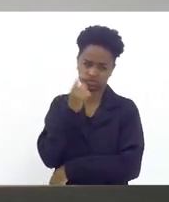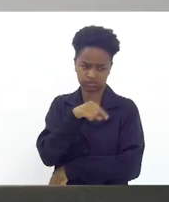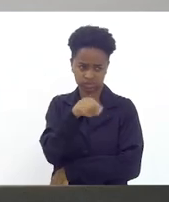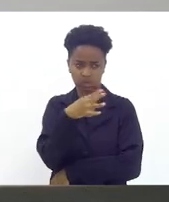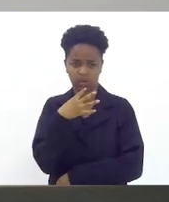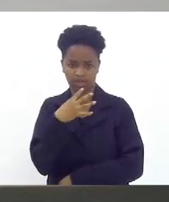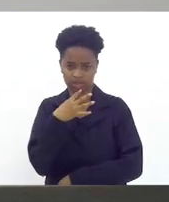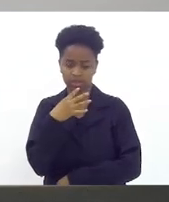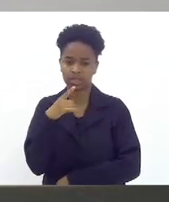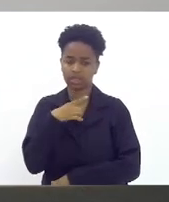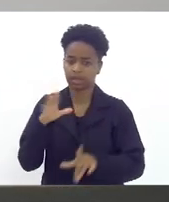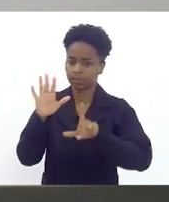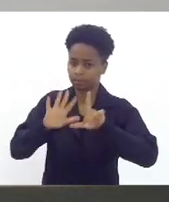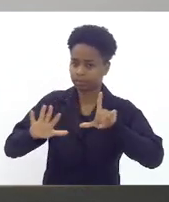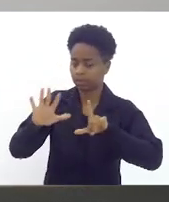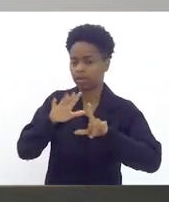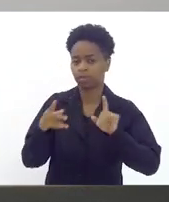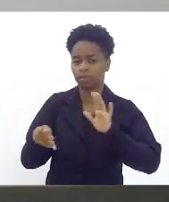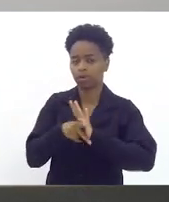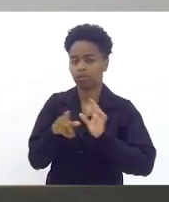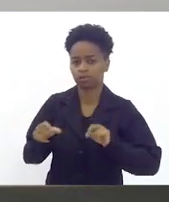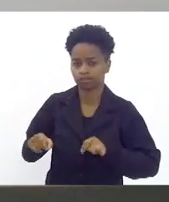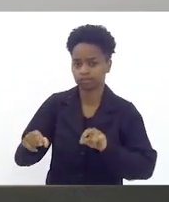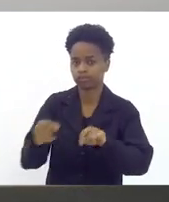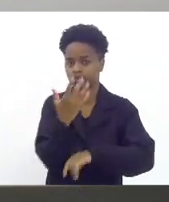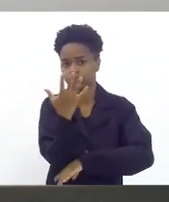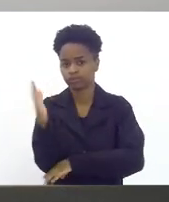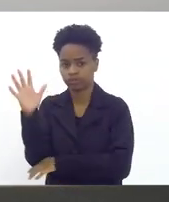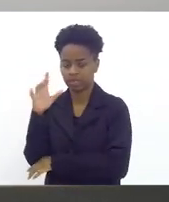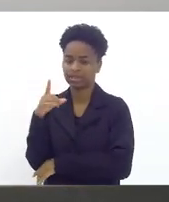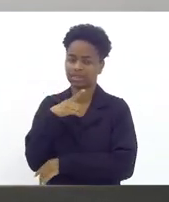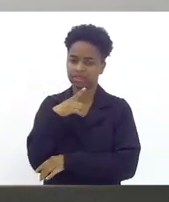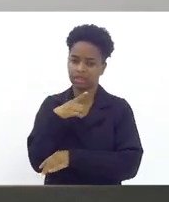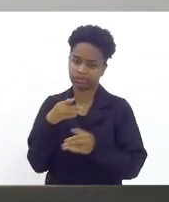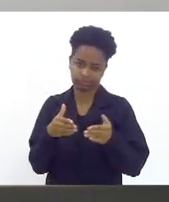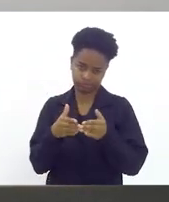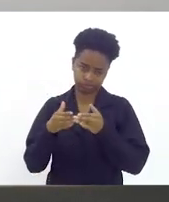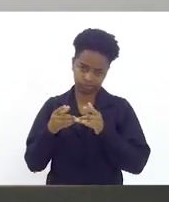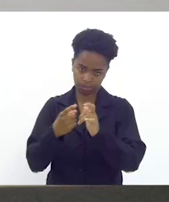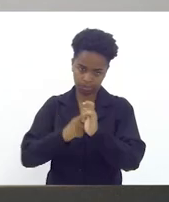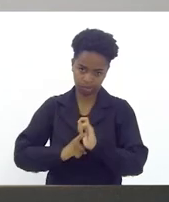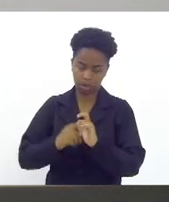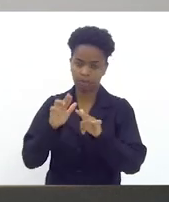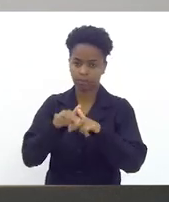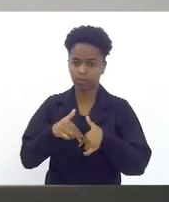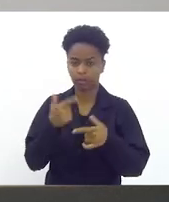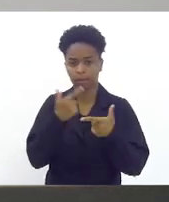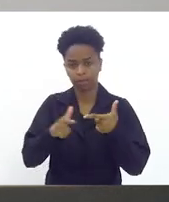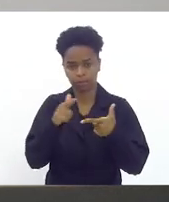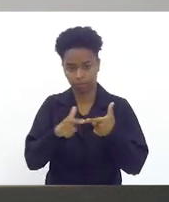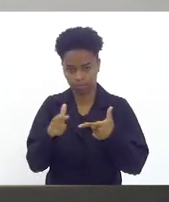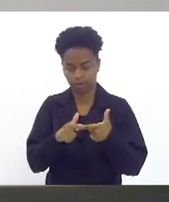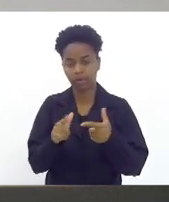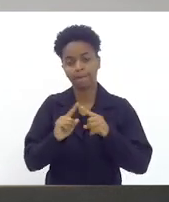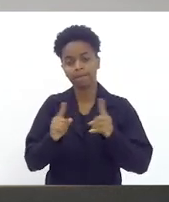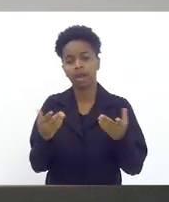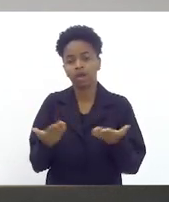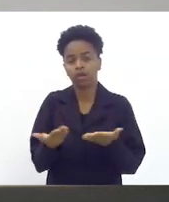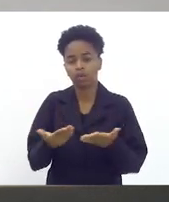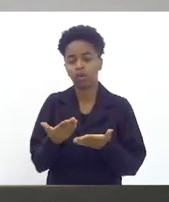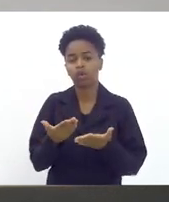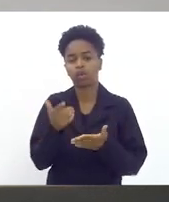é um portal da restauração Florestal Fluminense e ele ficou um tempo fora do ar pro problemas técnicos hoje o Ina ele conseguiu